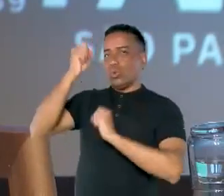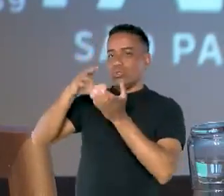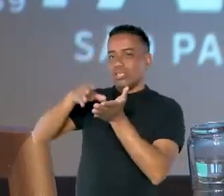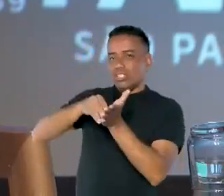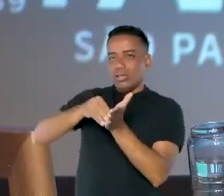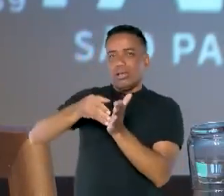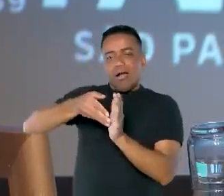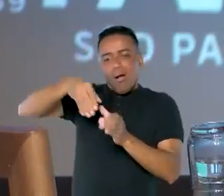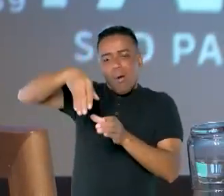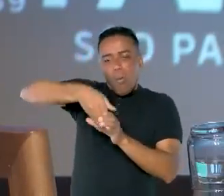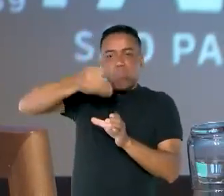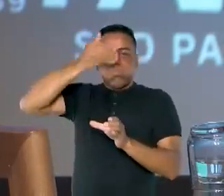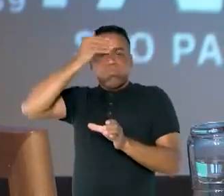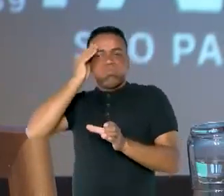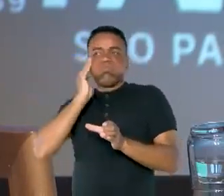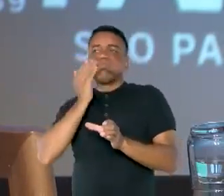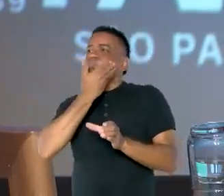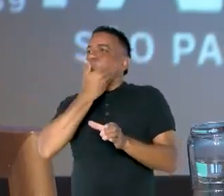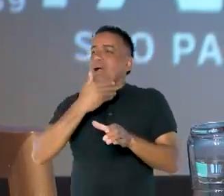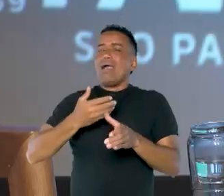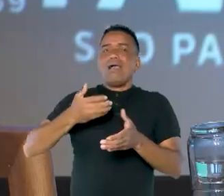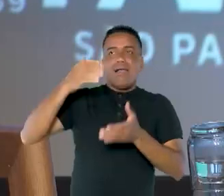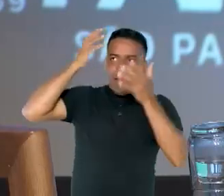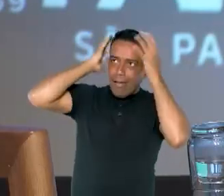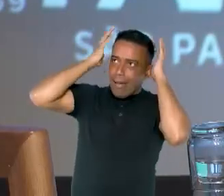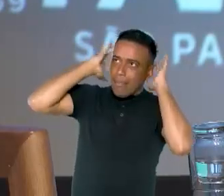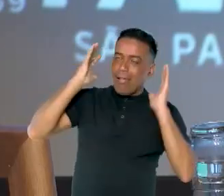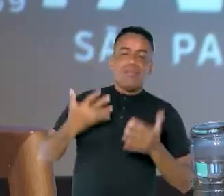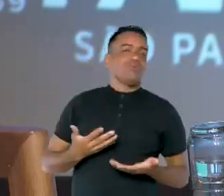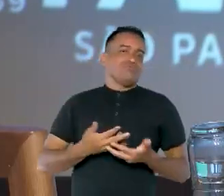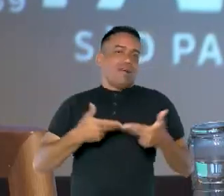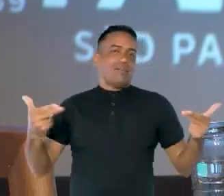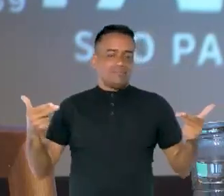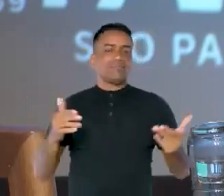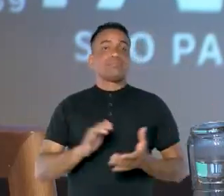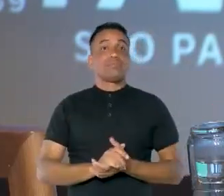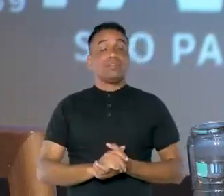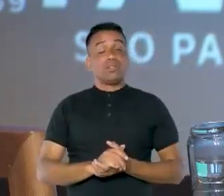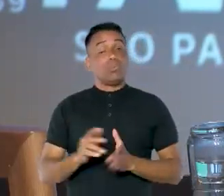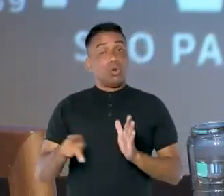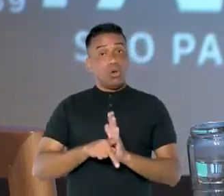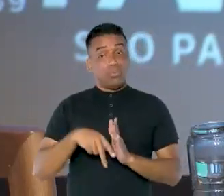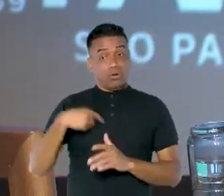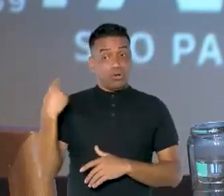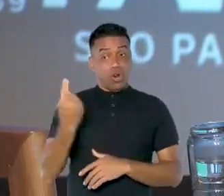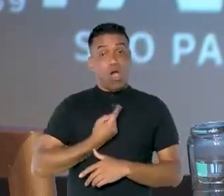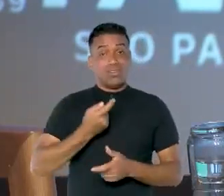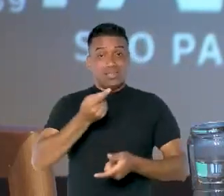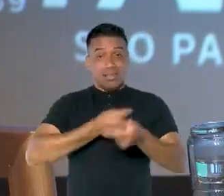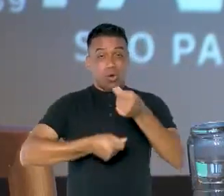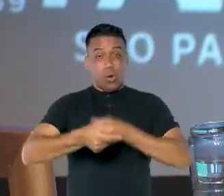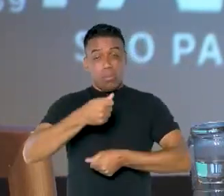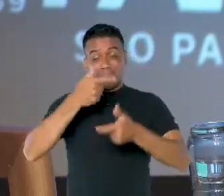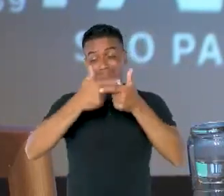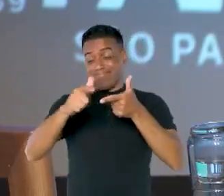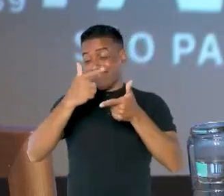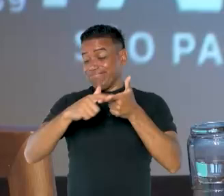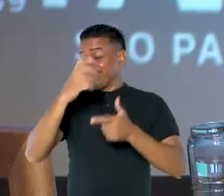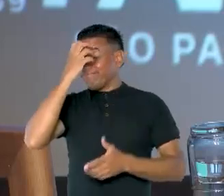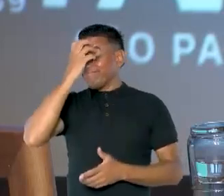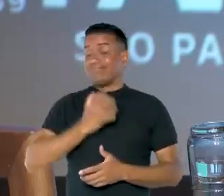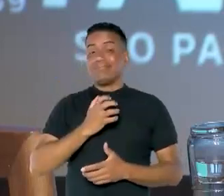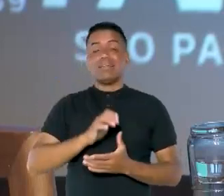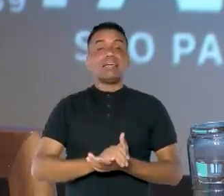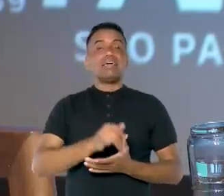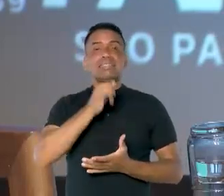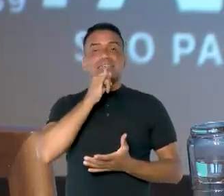acabam trabalhando para a indústria. Então, nós tivemos também, na nossa economia, problemas sérios. Por